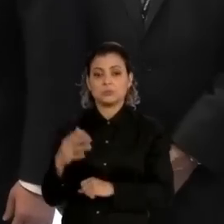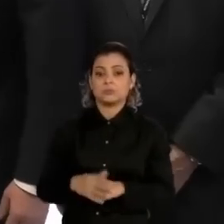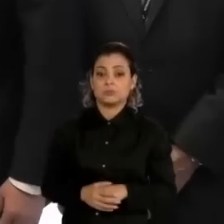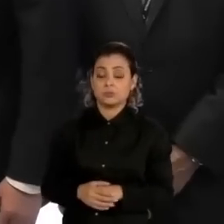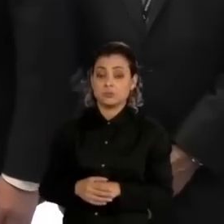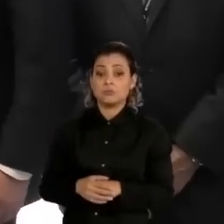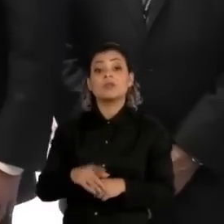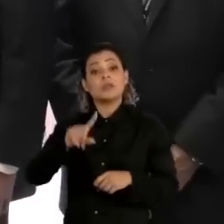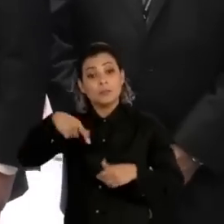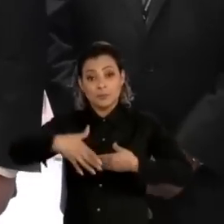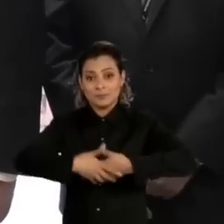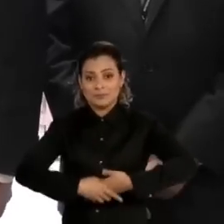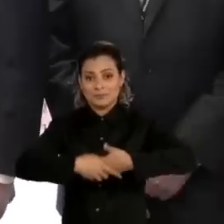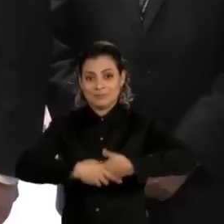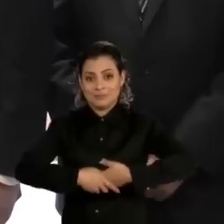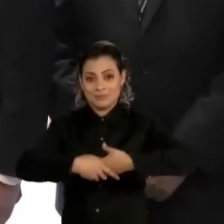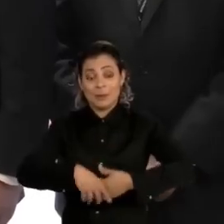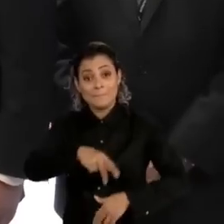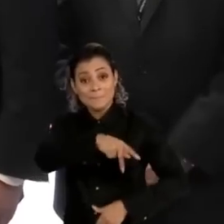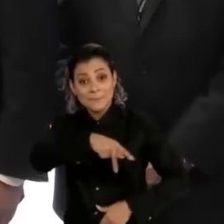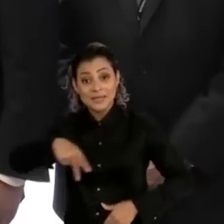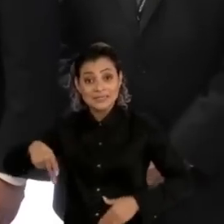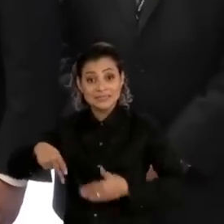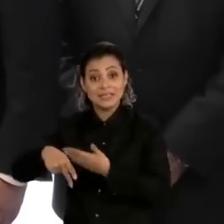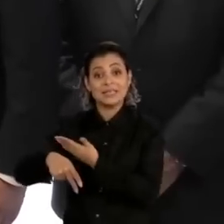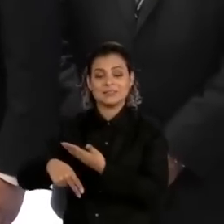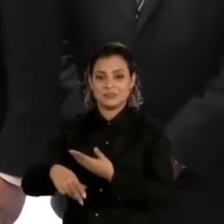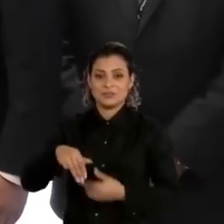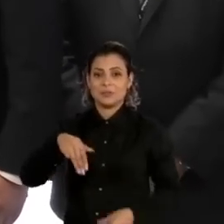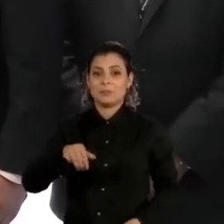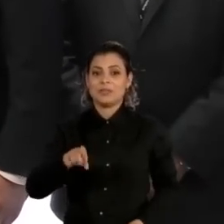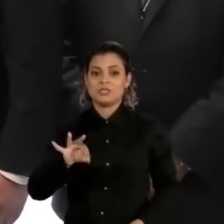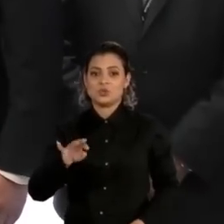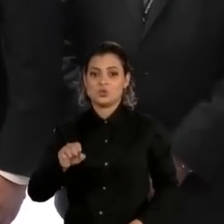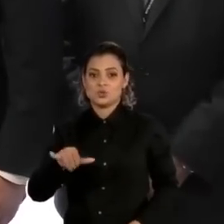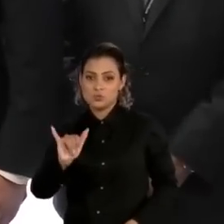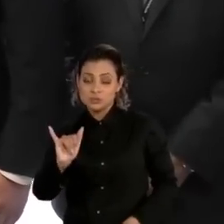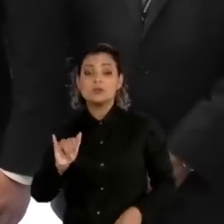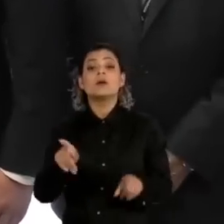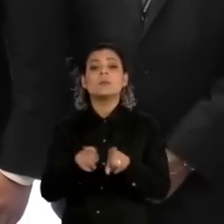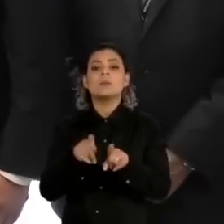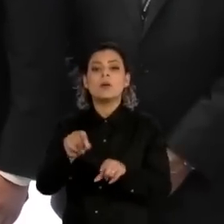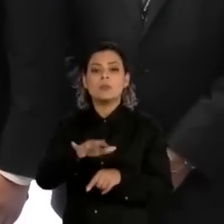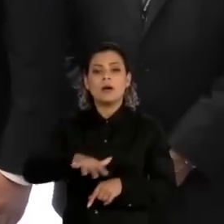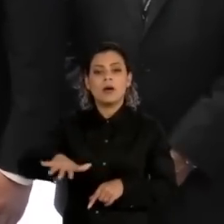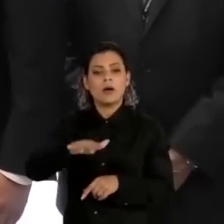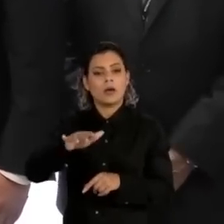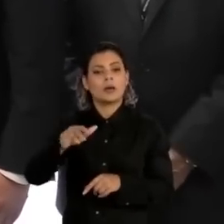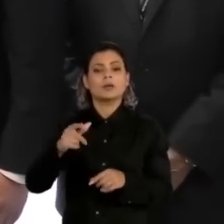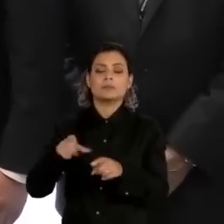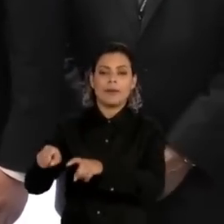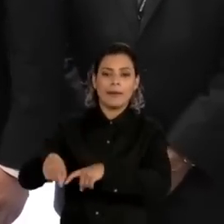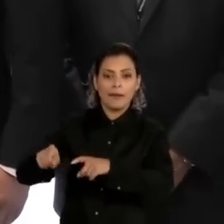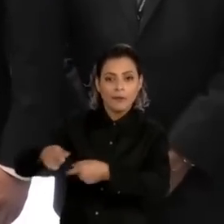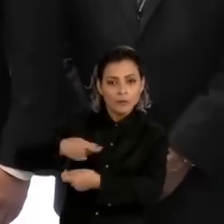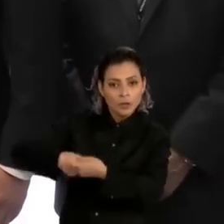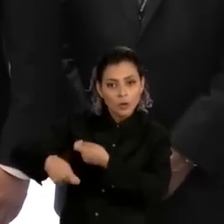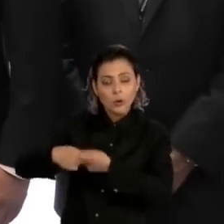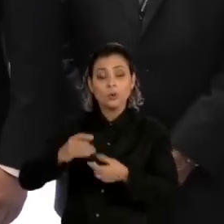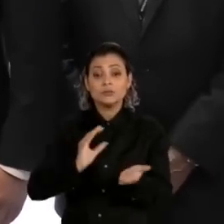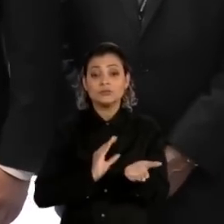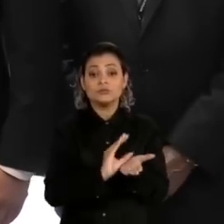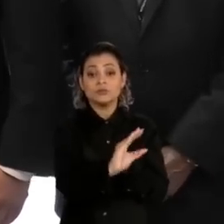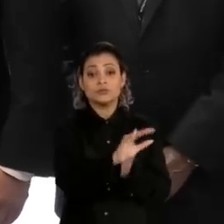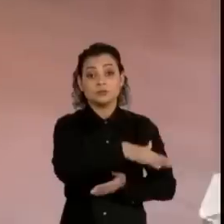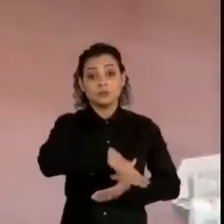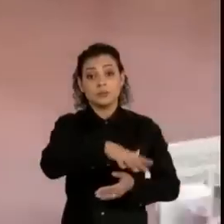Depois, o governador se encontrou com o presidente da Mitsui, empresa que atua em diversas áreas, do agronegócio a investimentos